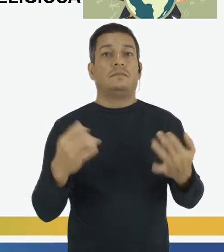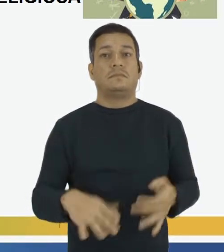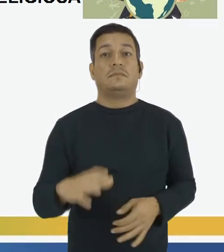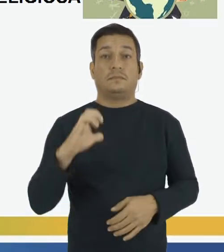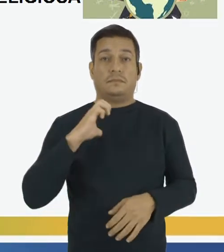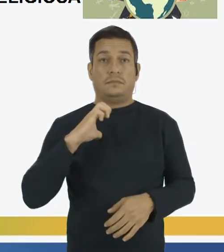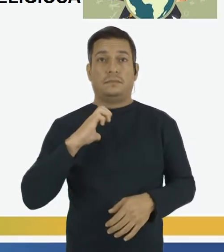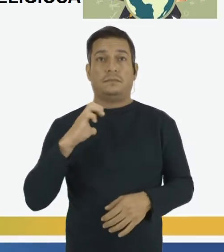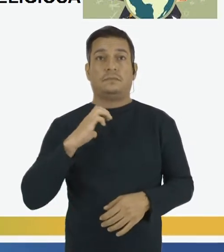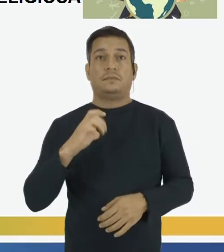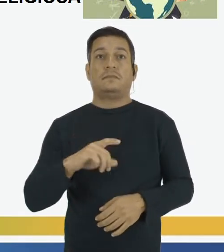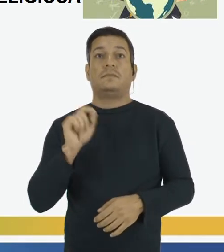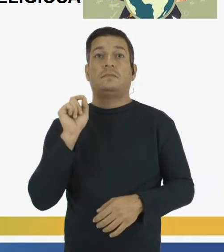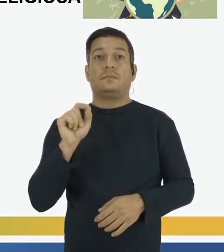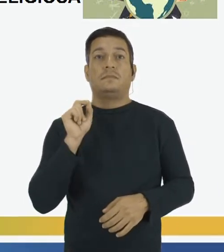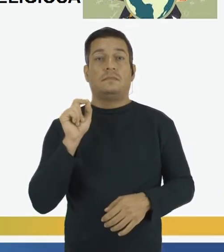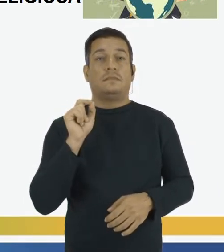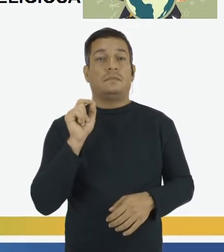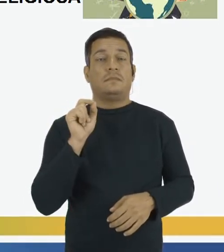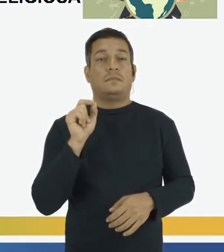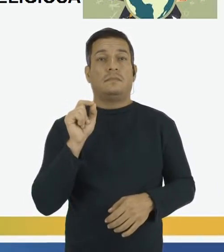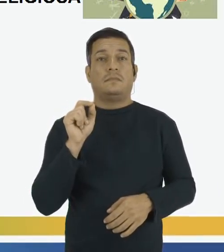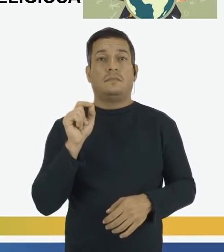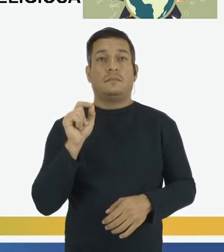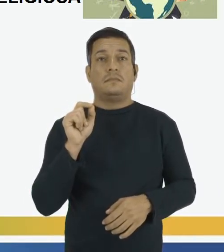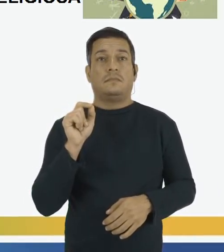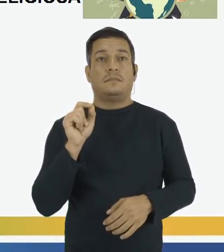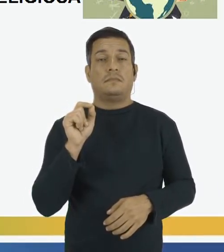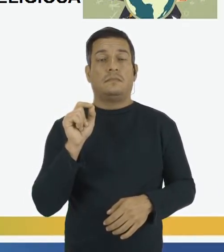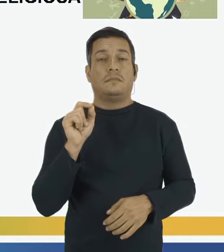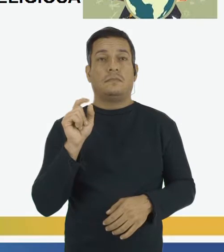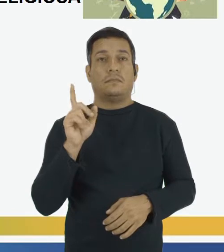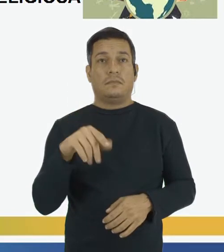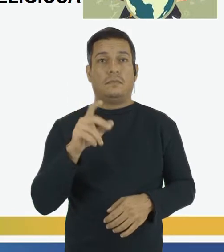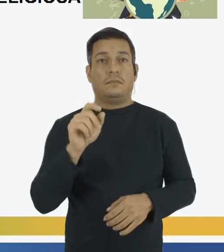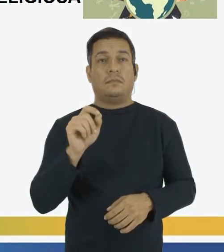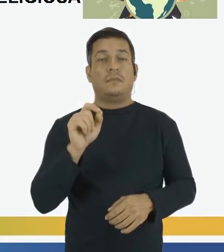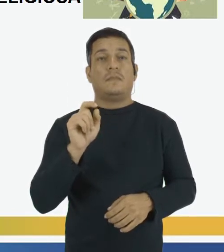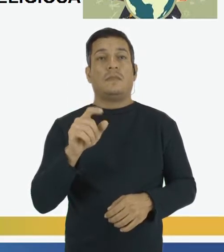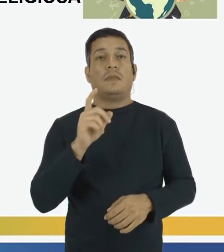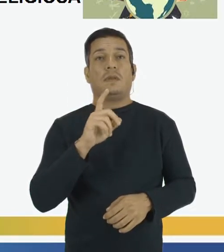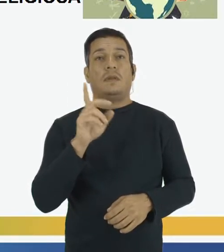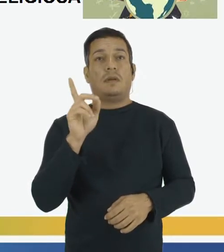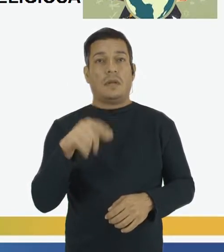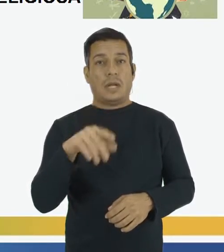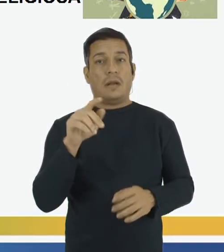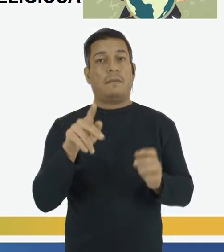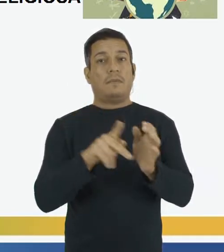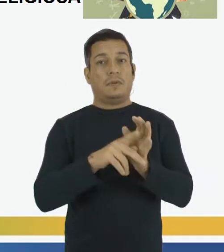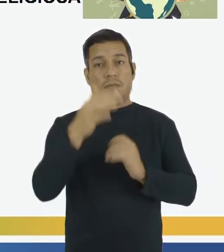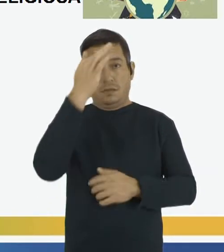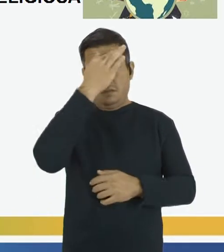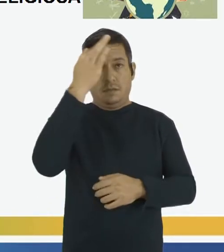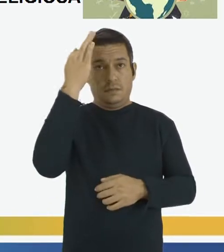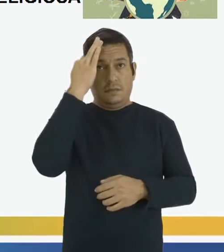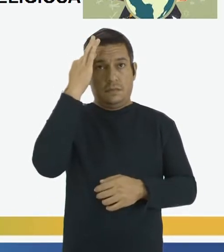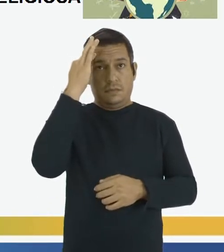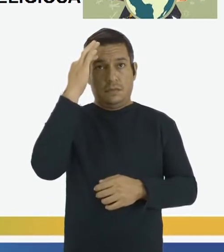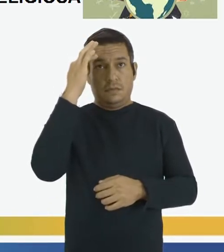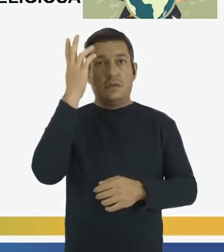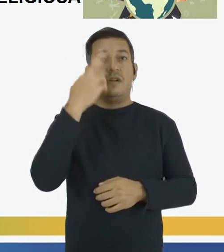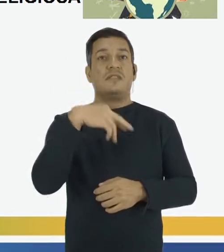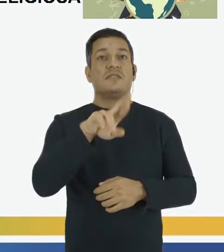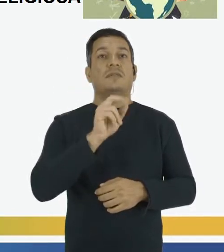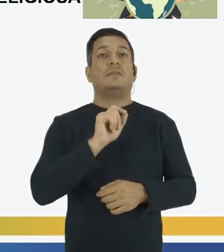de ética é o quê? O que é ética? Ética é a parte da filosofia